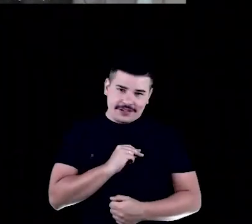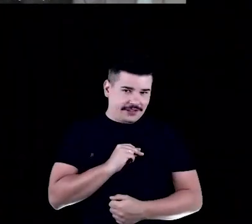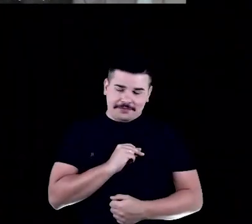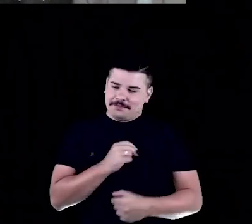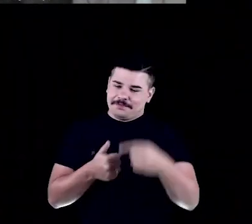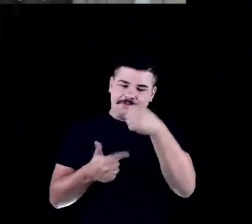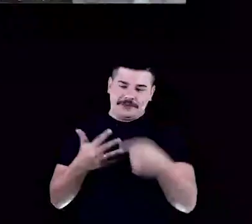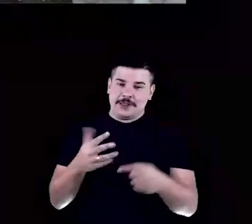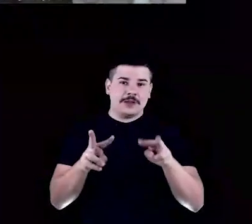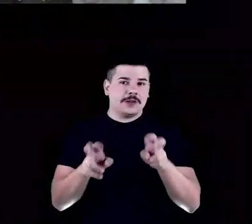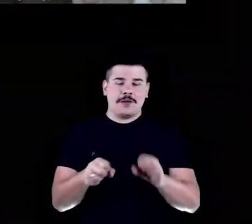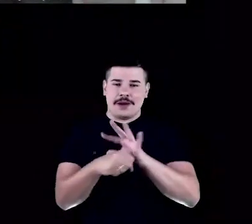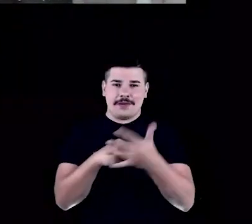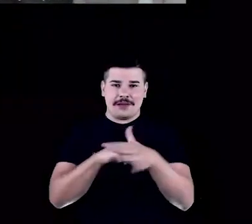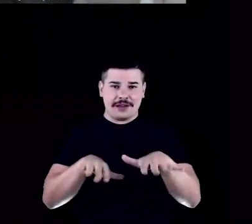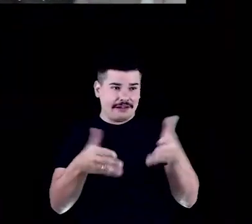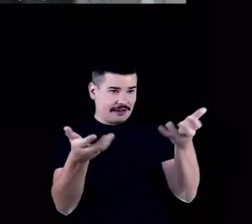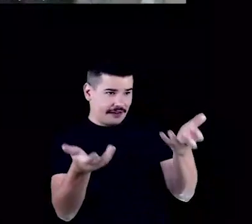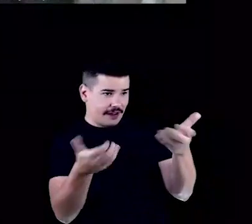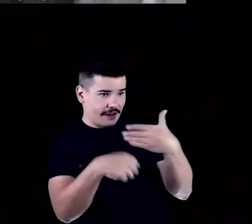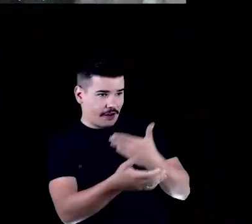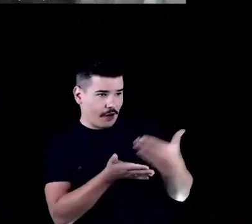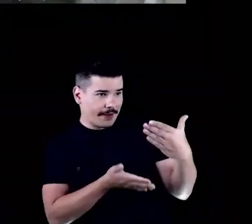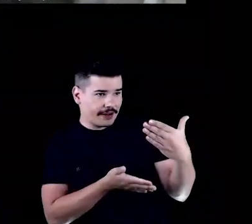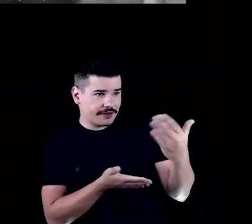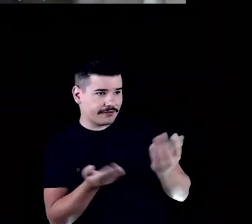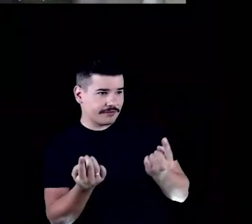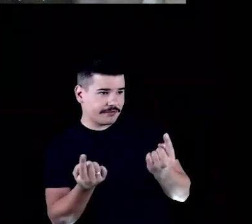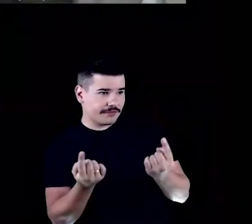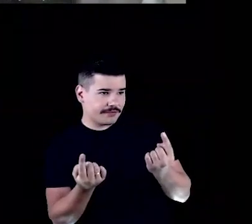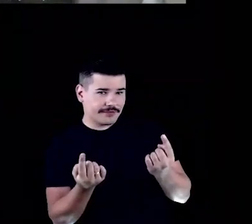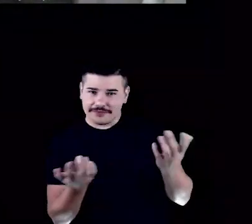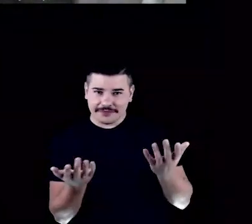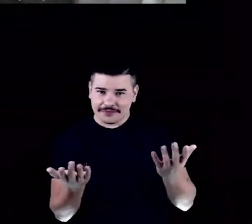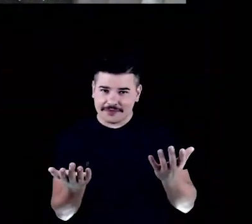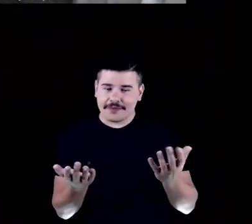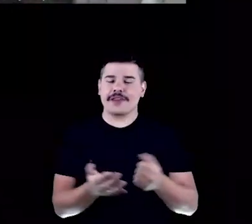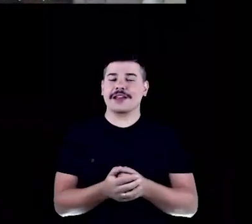Nossa, todas as questões sobre a pandemia... Você quer começar, Bob?